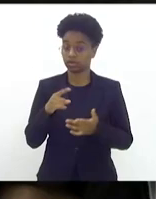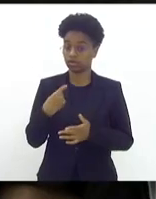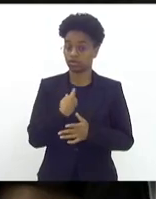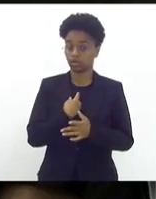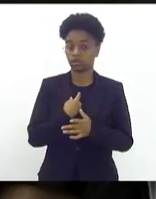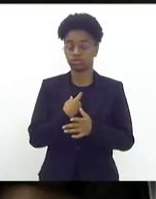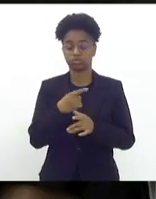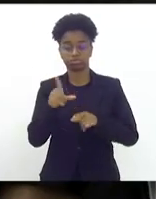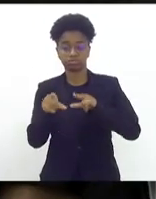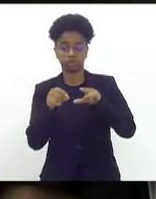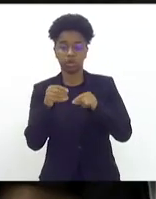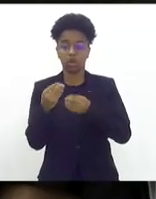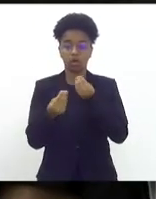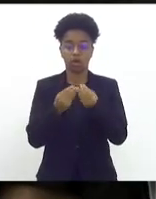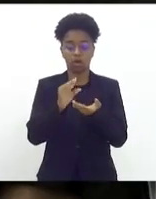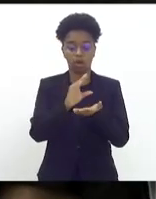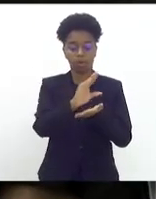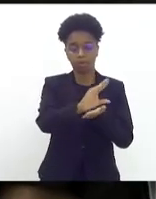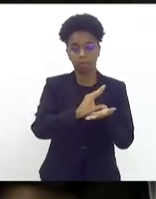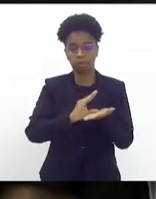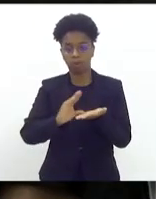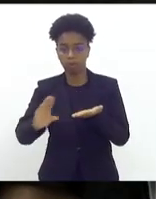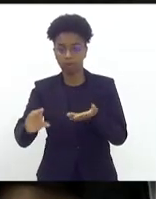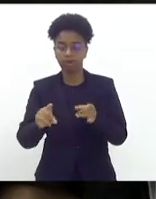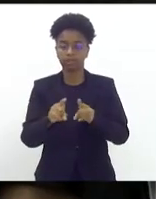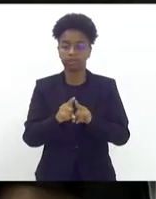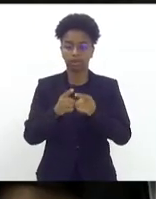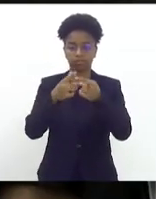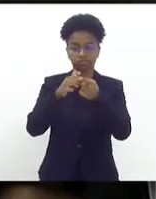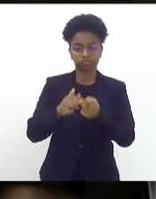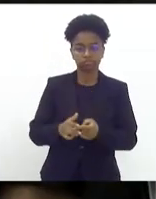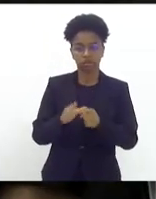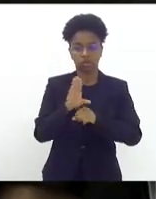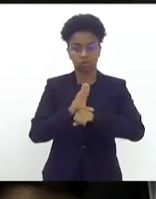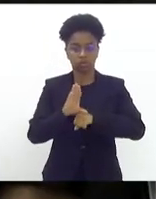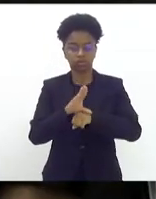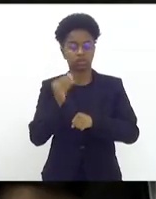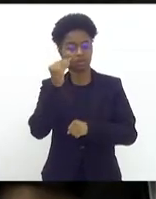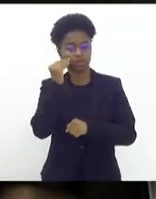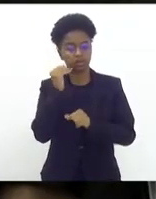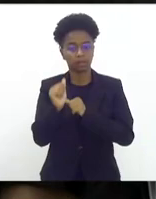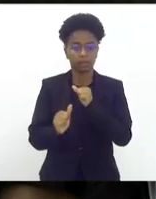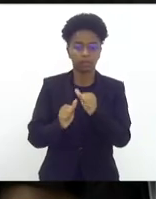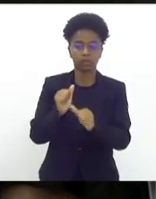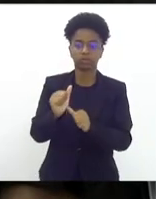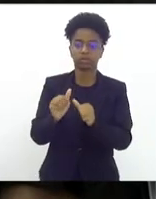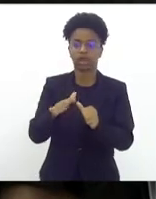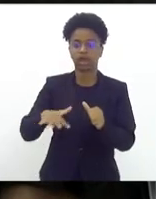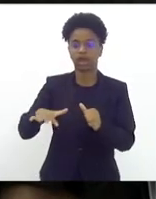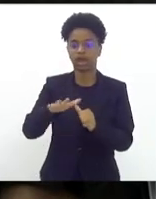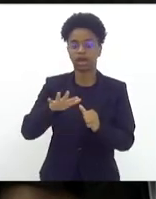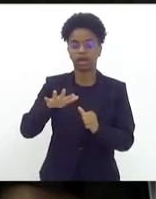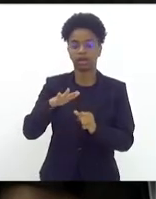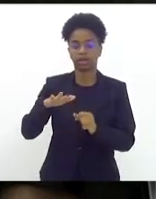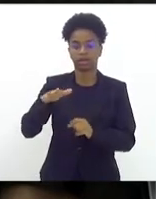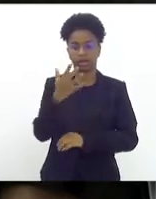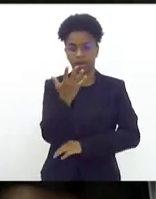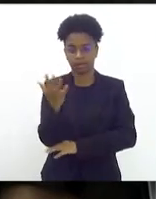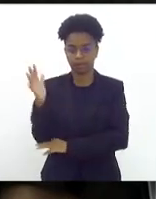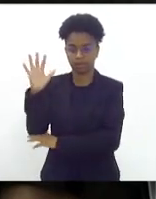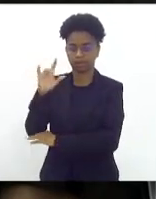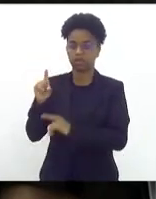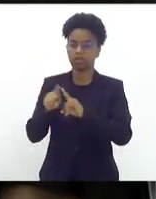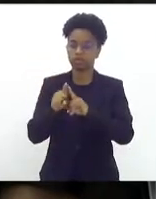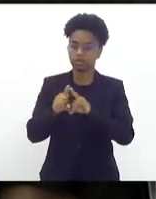de recursos, mexemos na Constituição para alterar a Constituição na área ambiental,